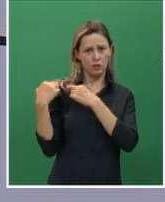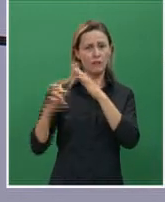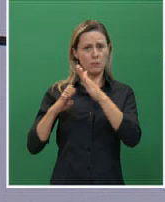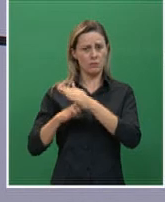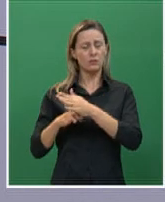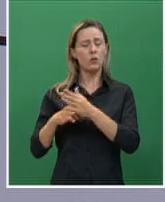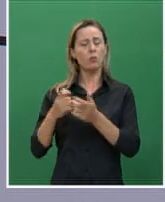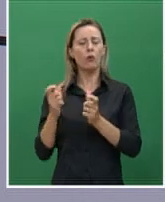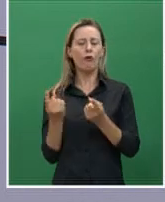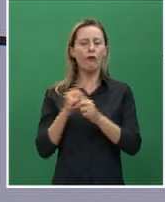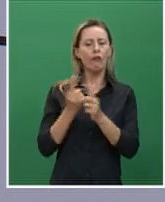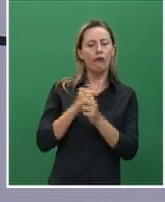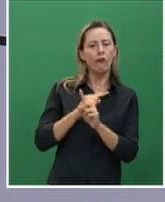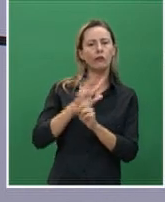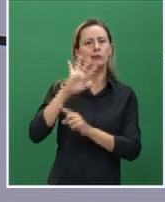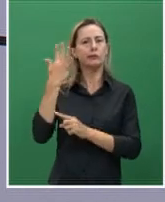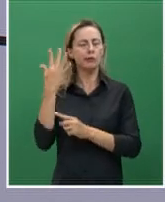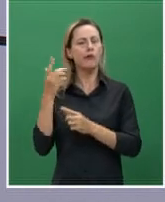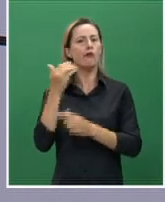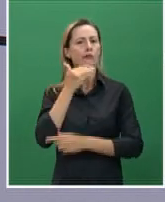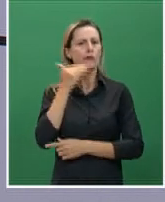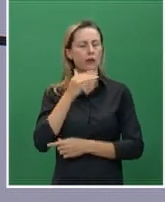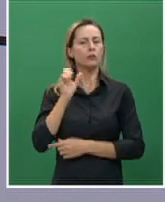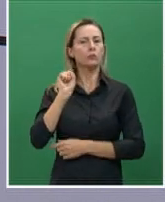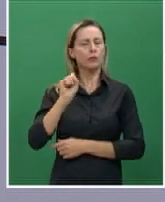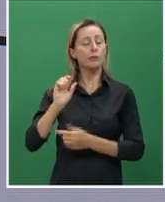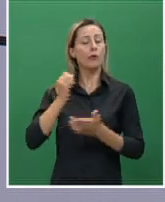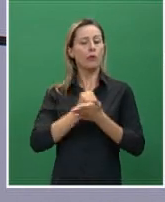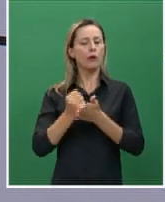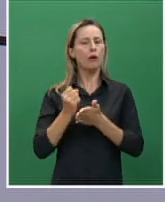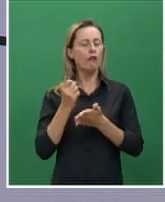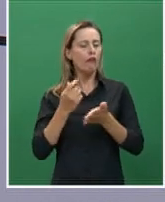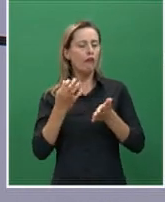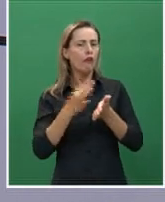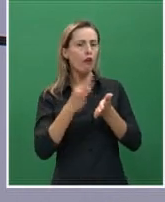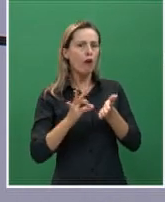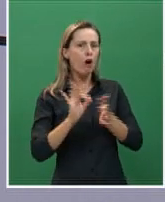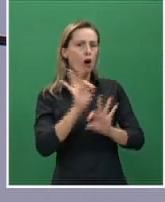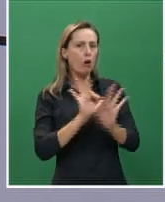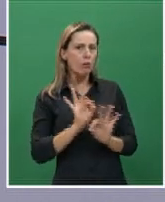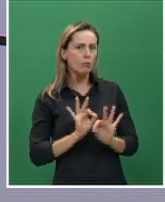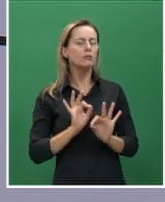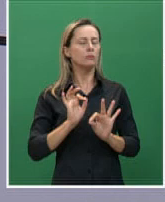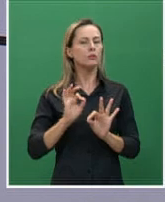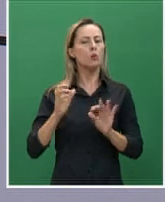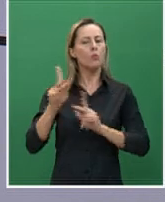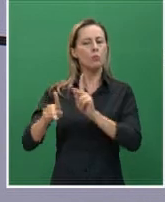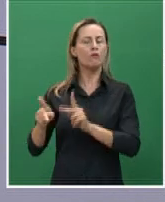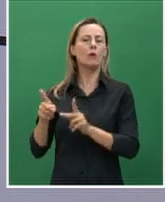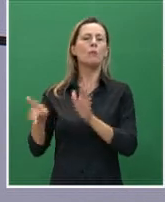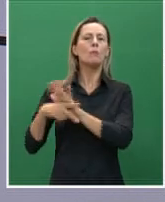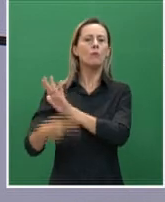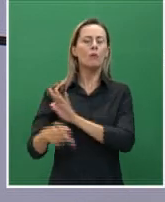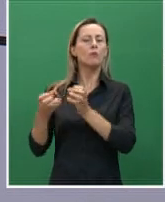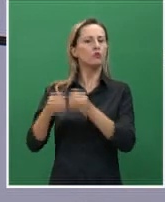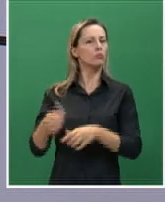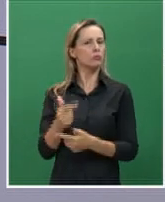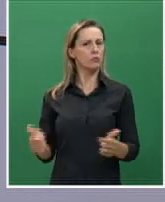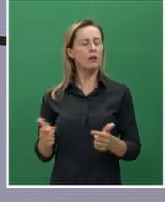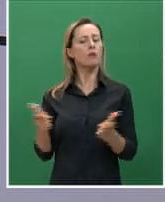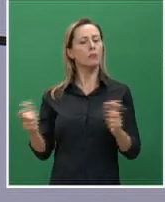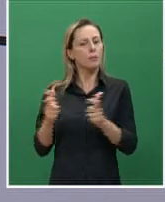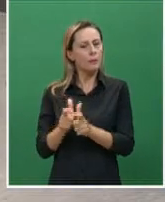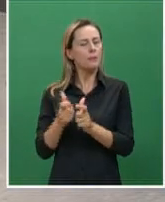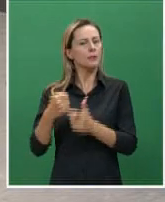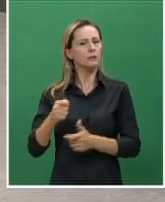inclusive distorções que nós entendemos que precisa ser reparados do contrato para que a nossa população não seja ainda mais numerada e nós possamos reduzir